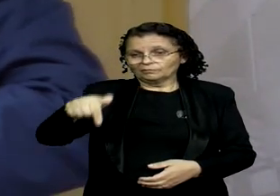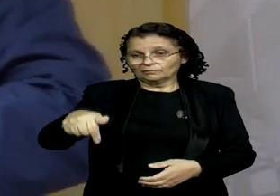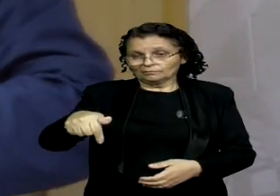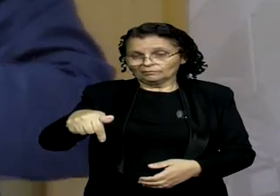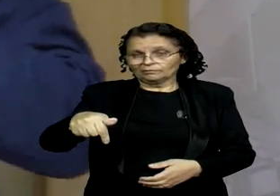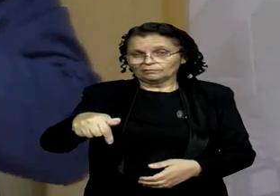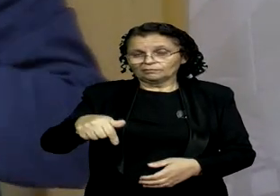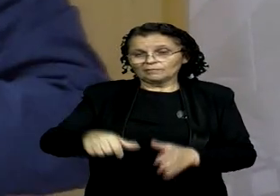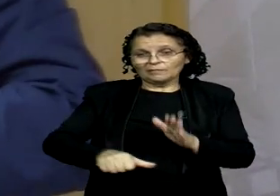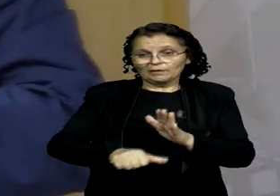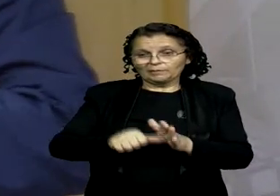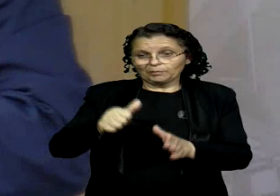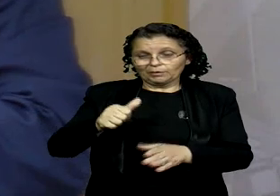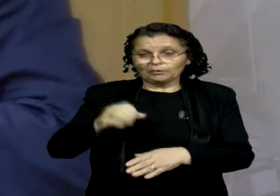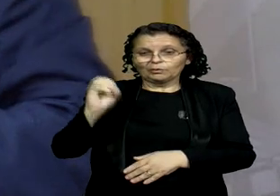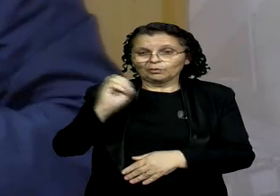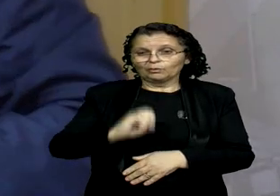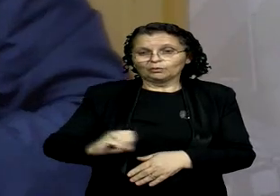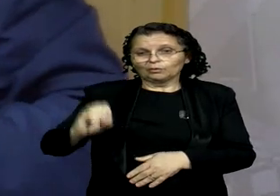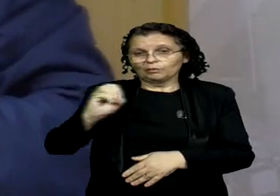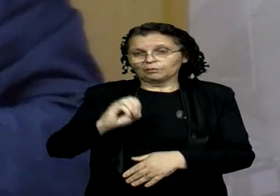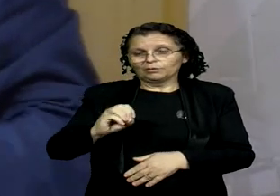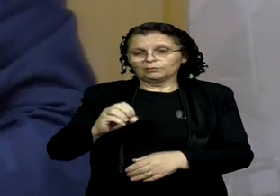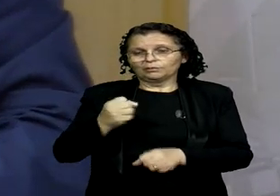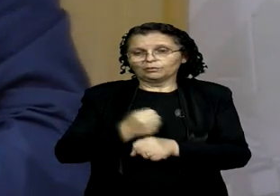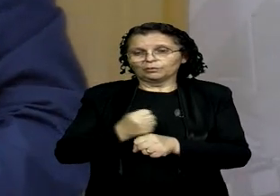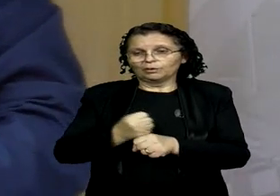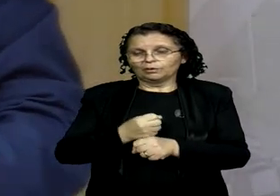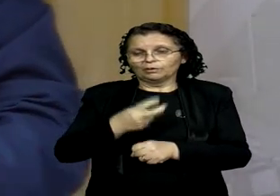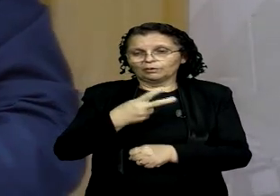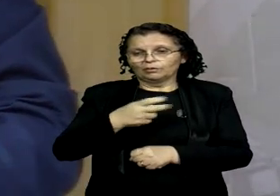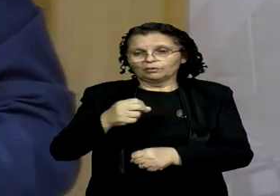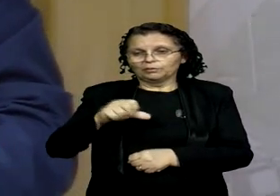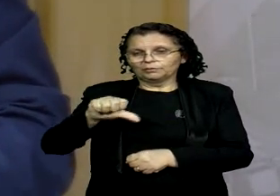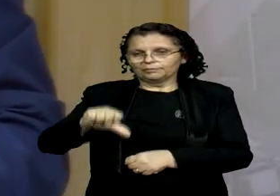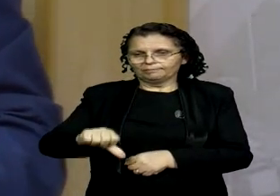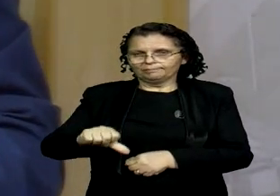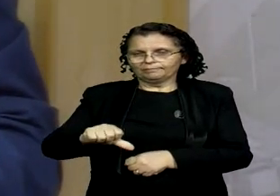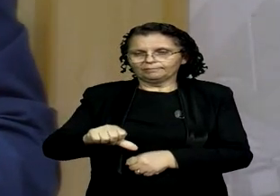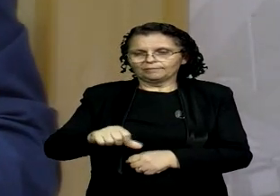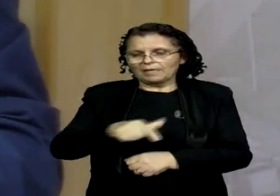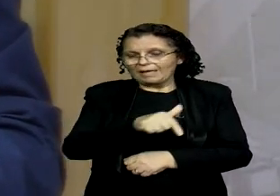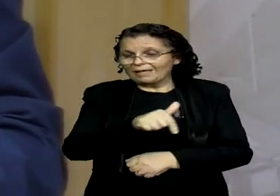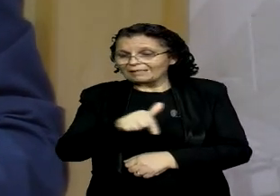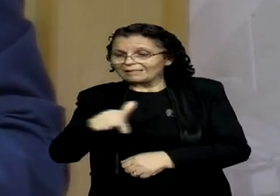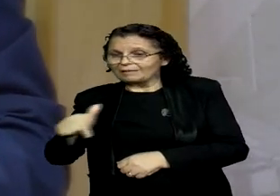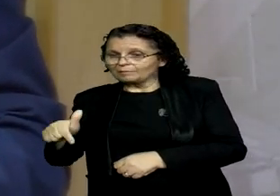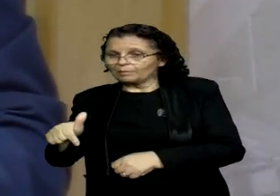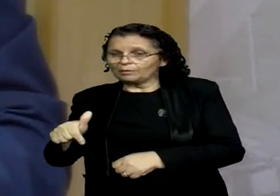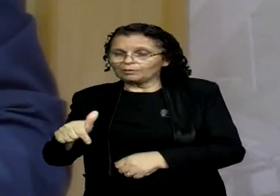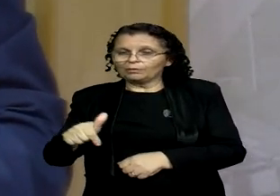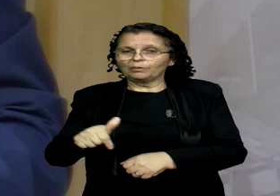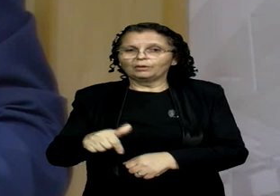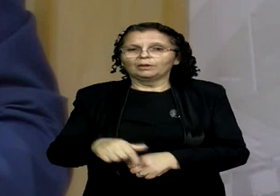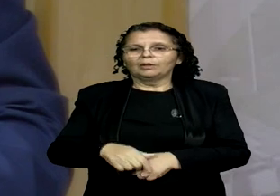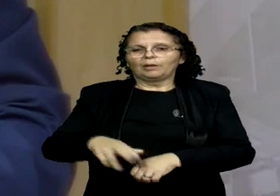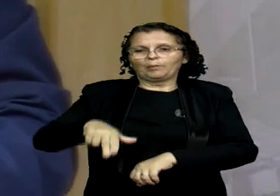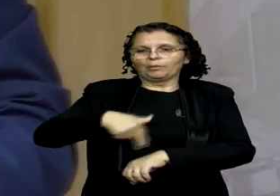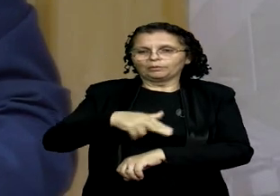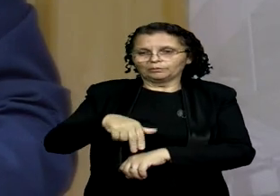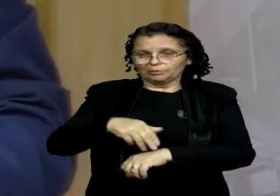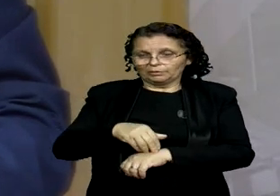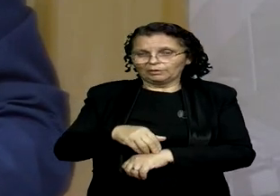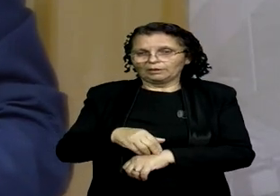4.357, de 1º de outubro de 2009, que institui a Semana Municipal de Combate